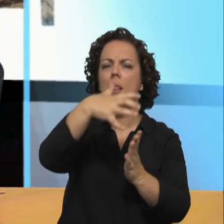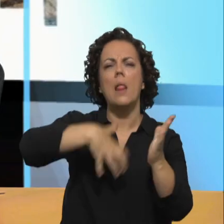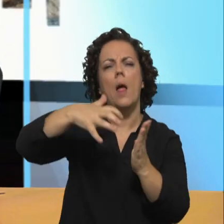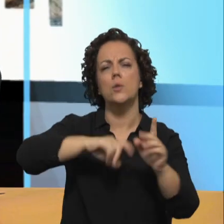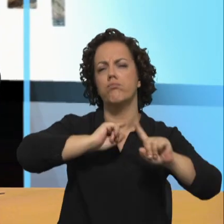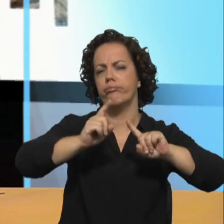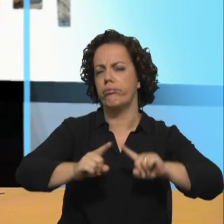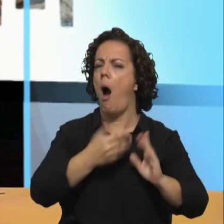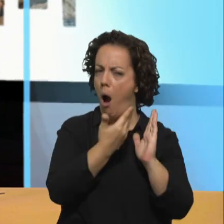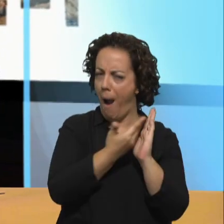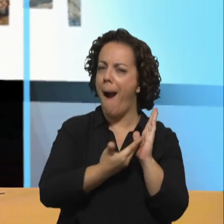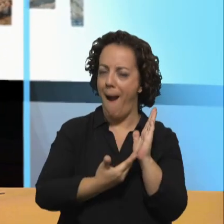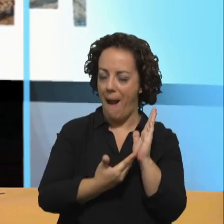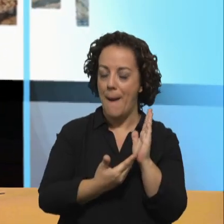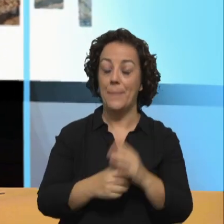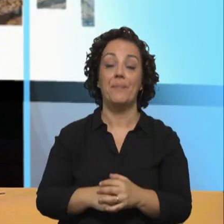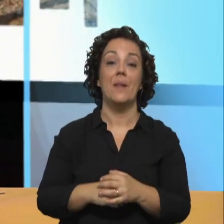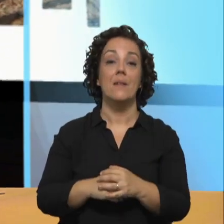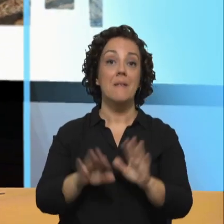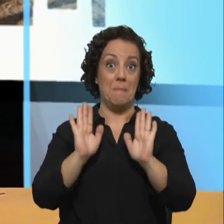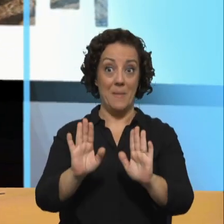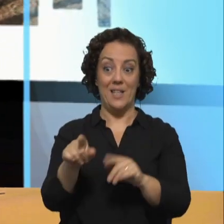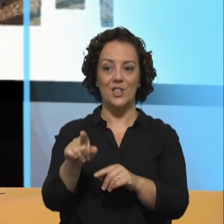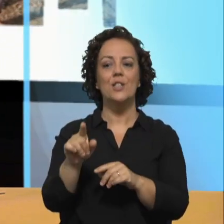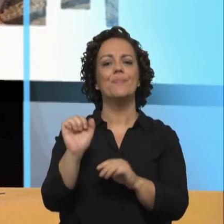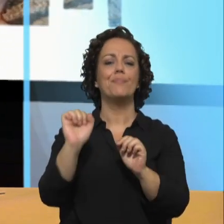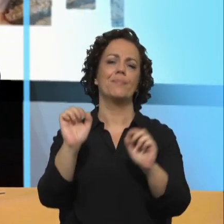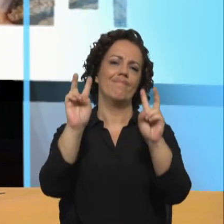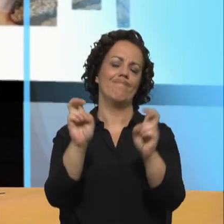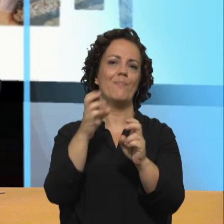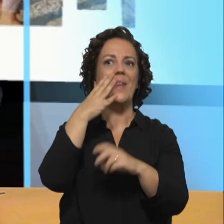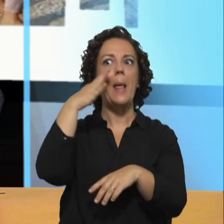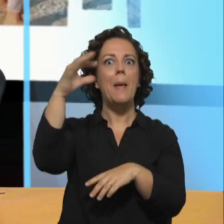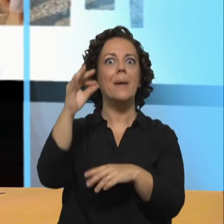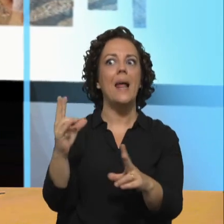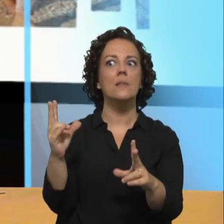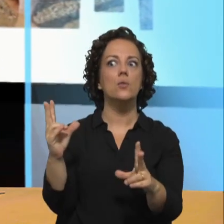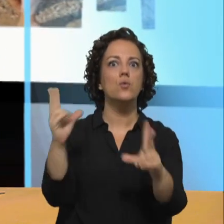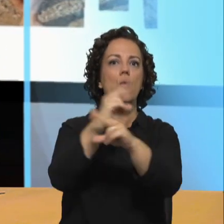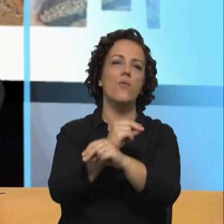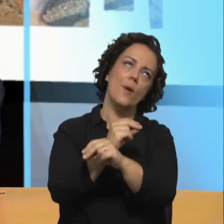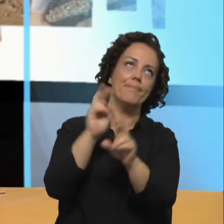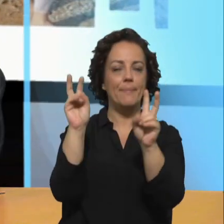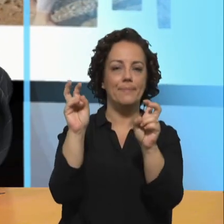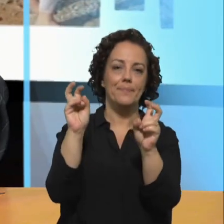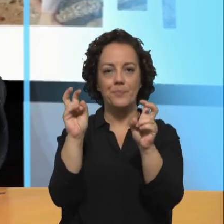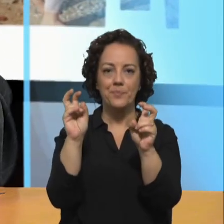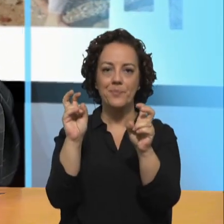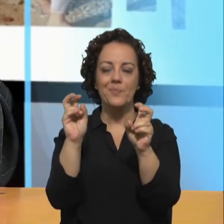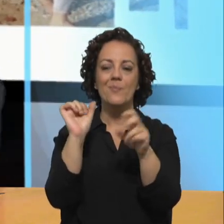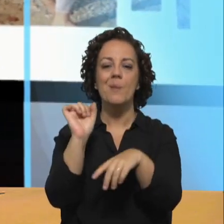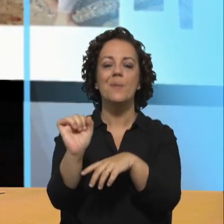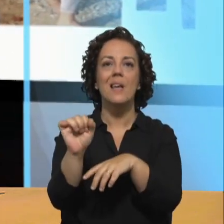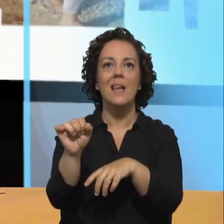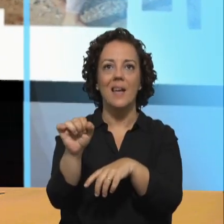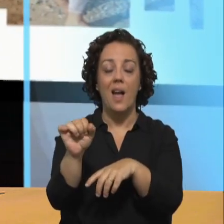isso. Mas a nova diáspora começa com a nova diáspora, a diáspora